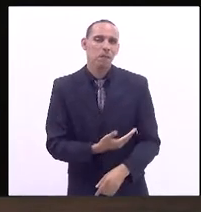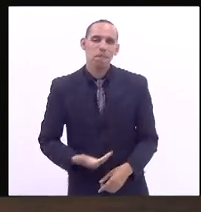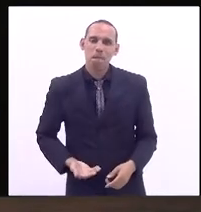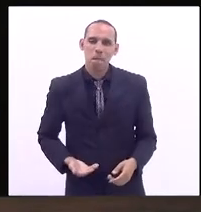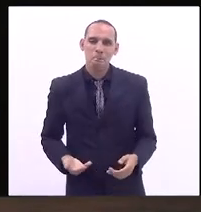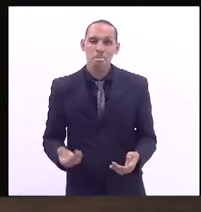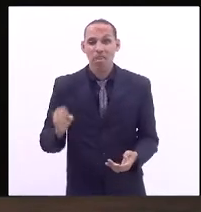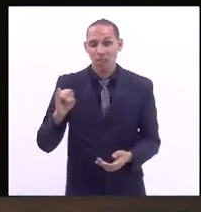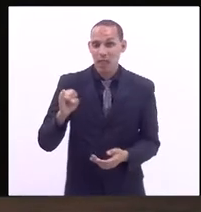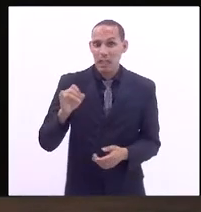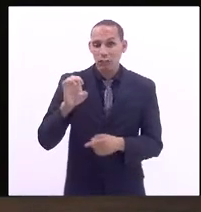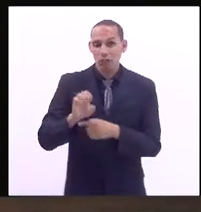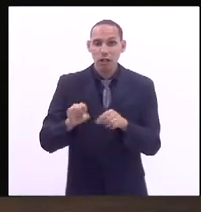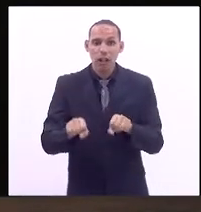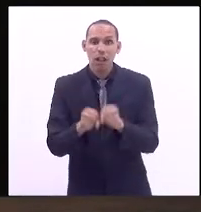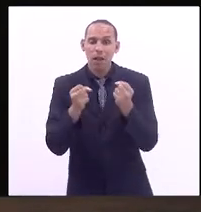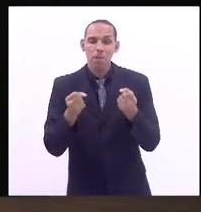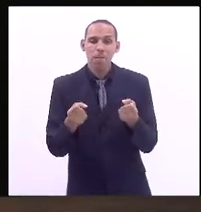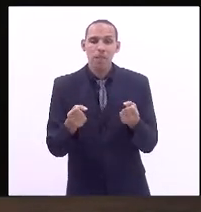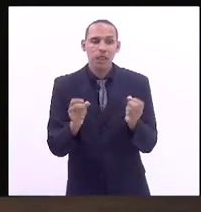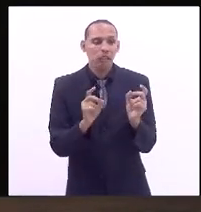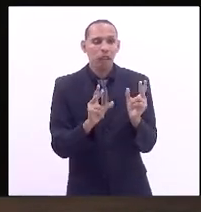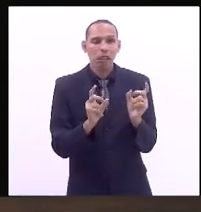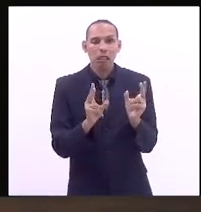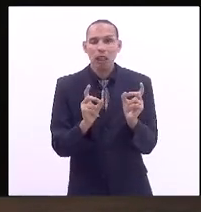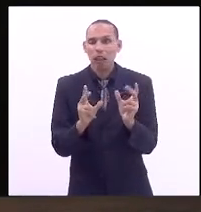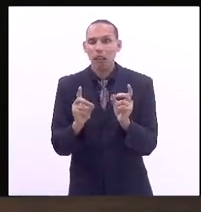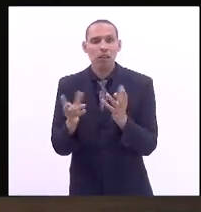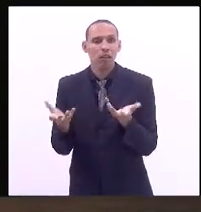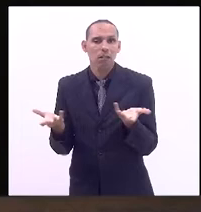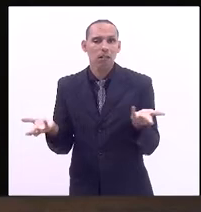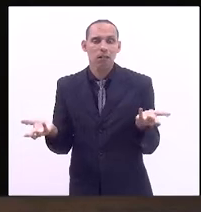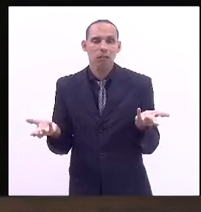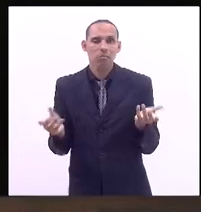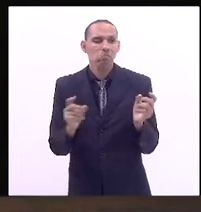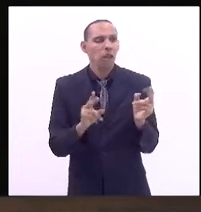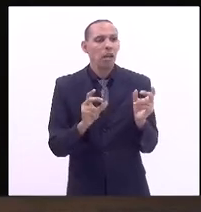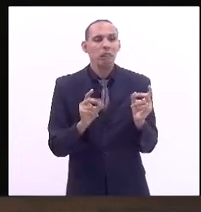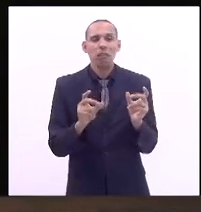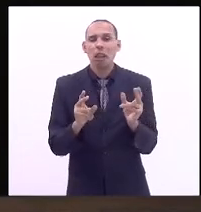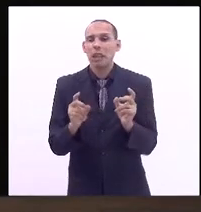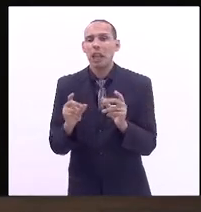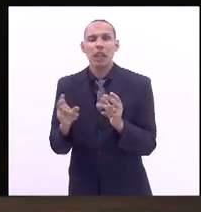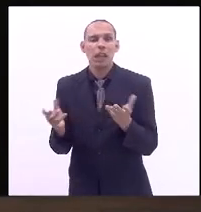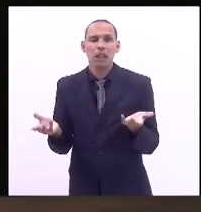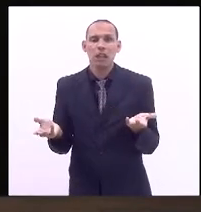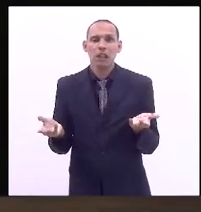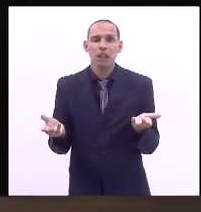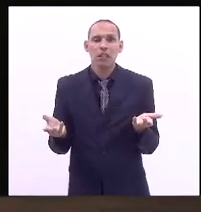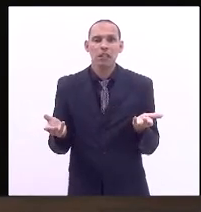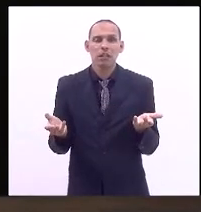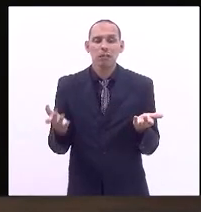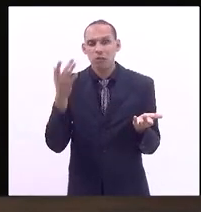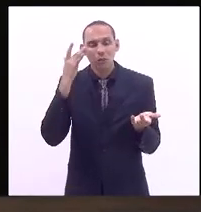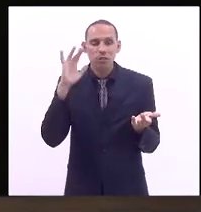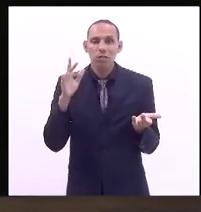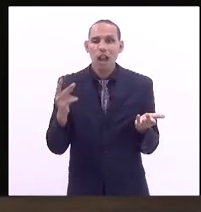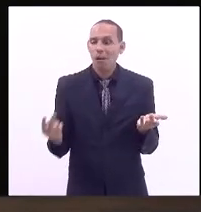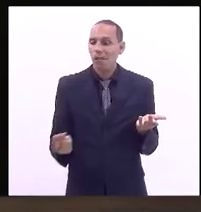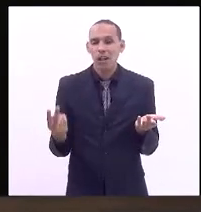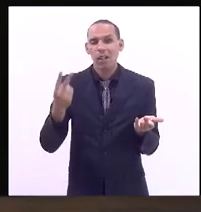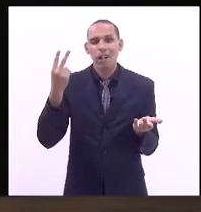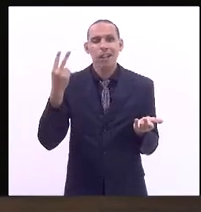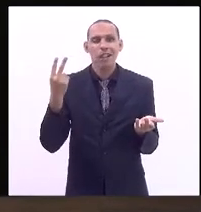caso o estado quebre ele quer enganar a todos os imóveis quer vender todos eles para ver uma coisa sem saber o valor